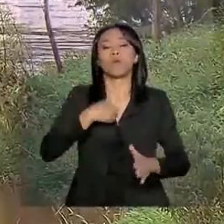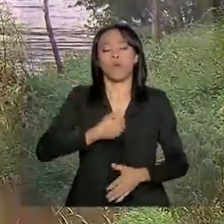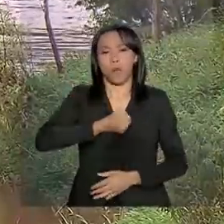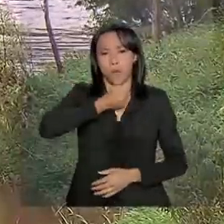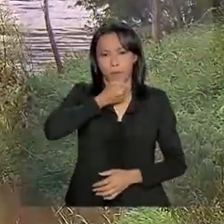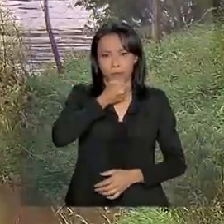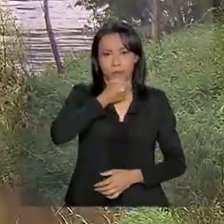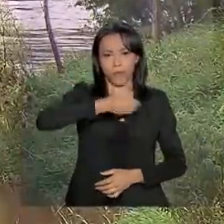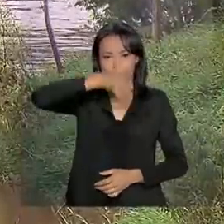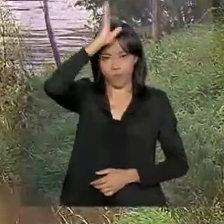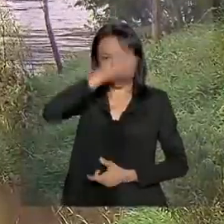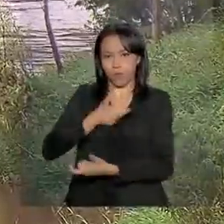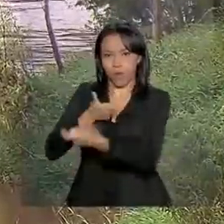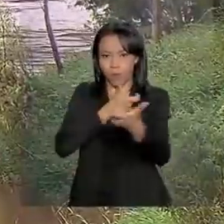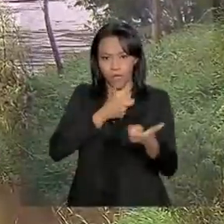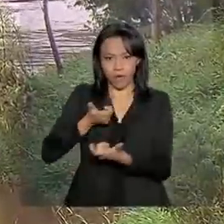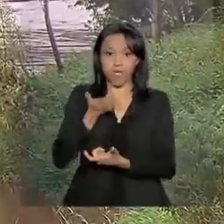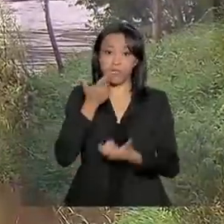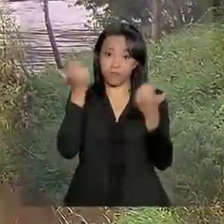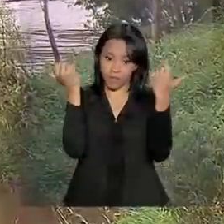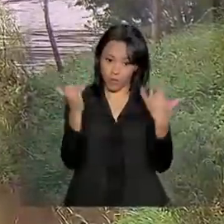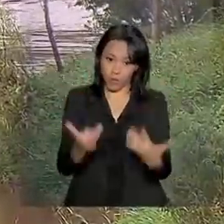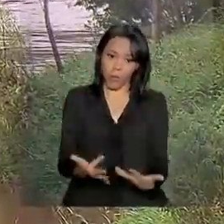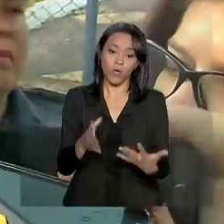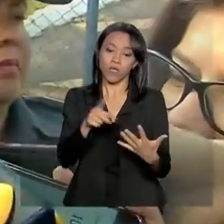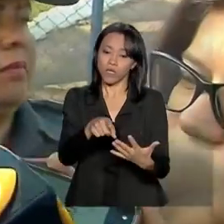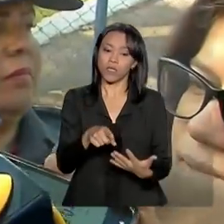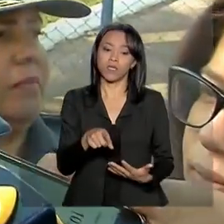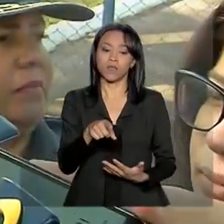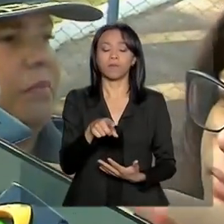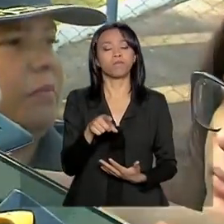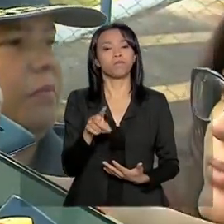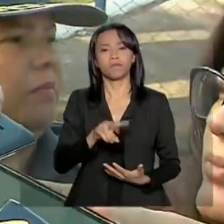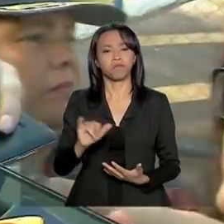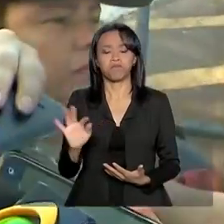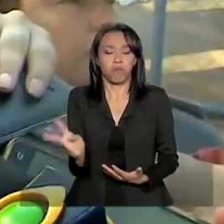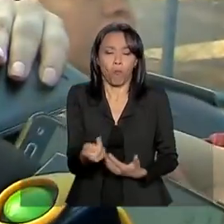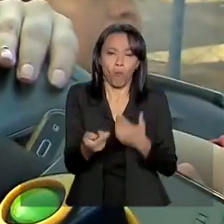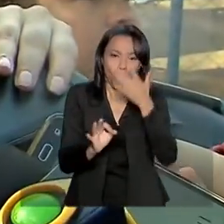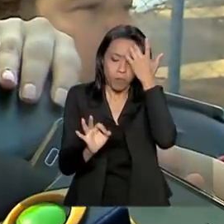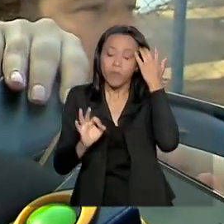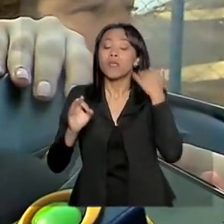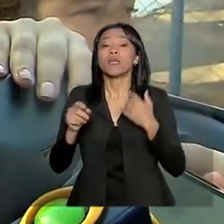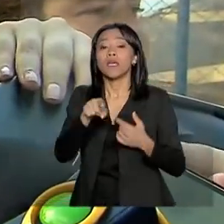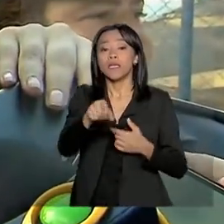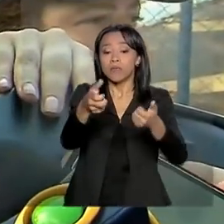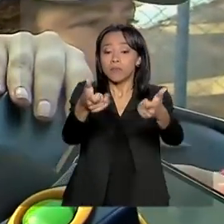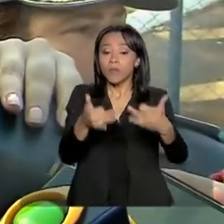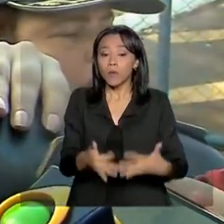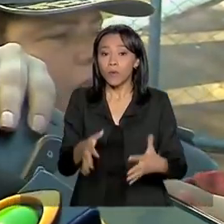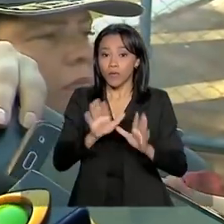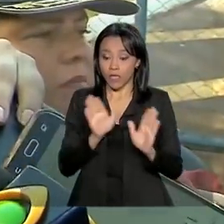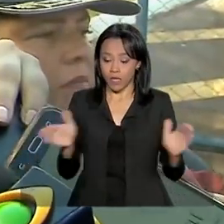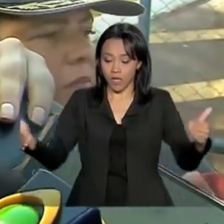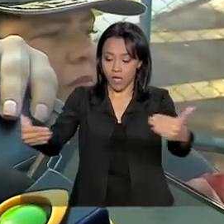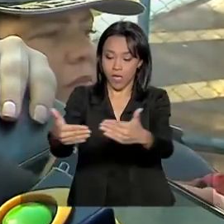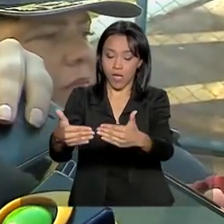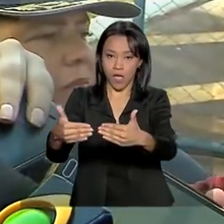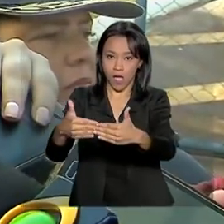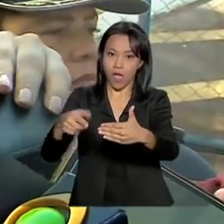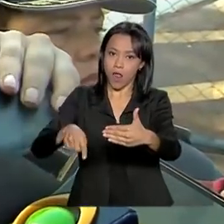Bombeiros disse que agora a situação é favorável. Em relação à questão da estabilidade da barragem, ela continua